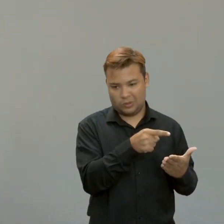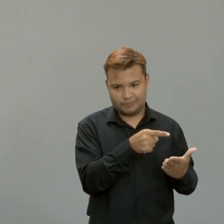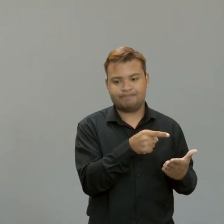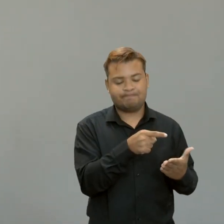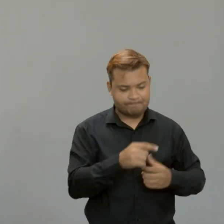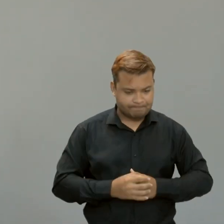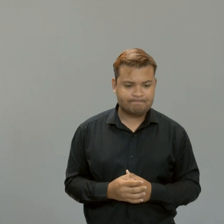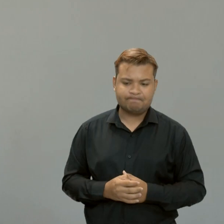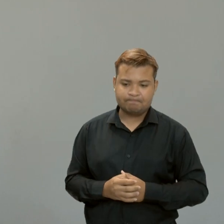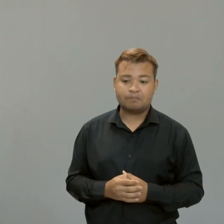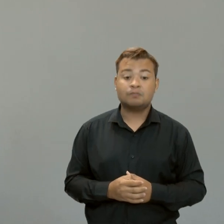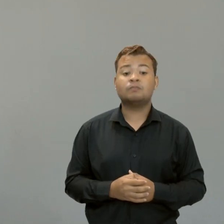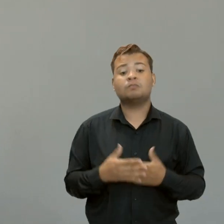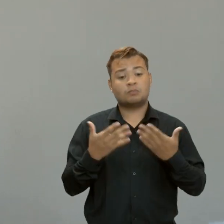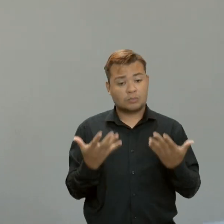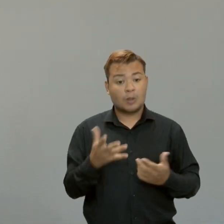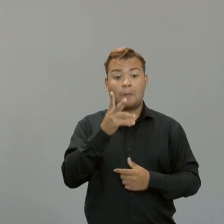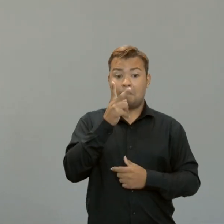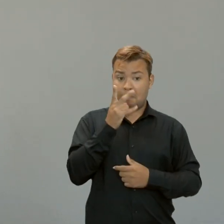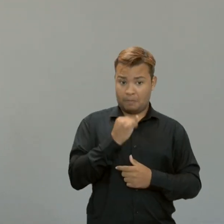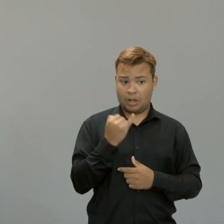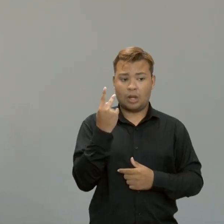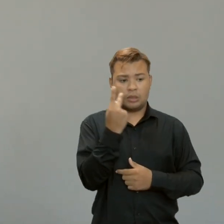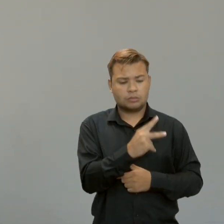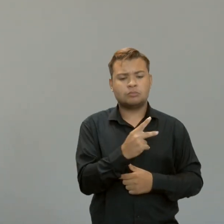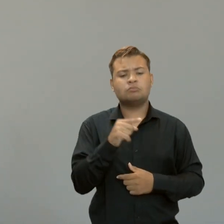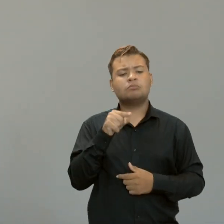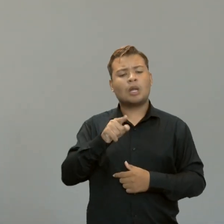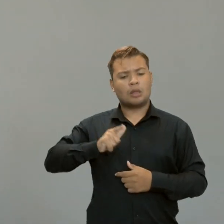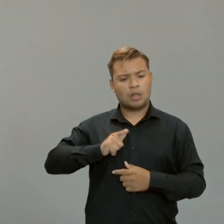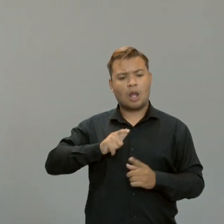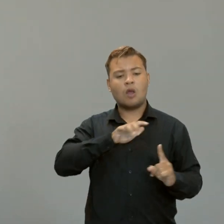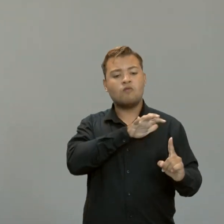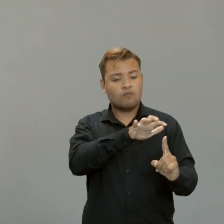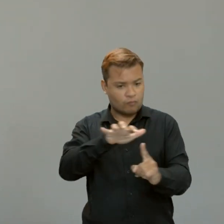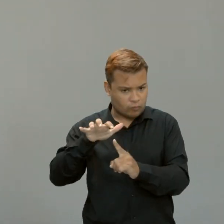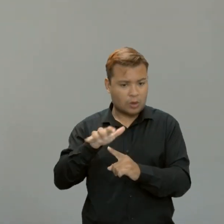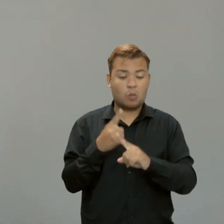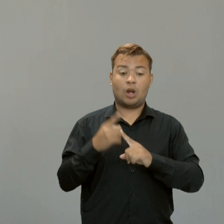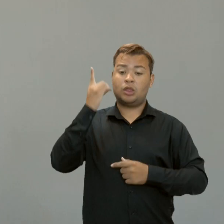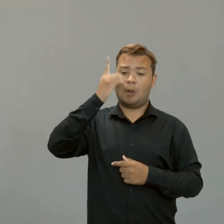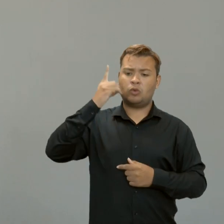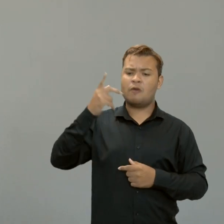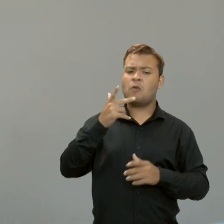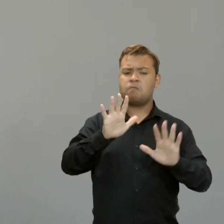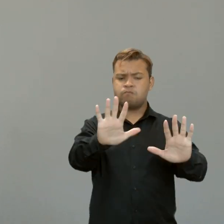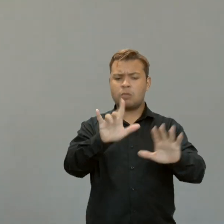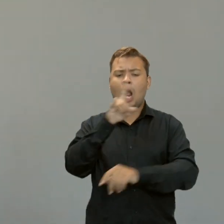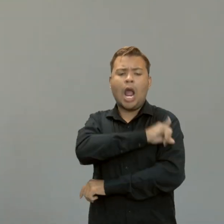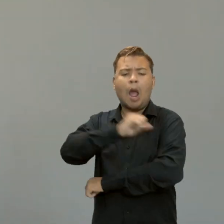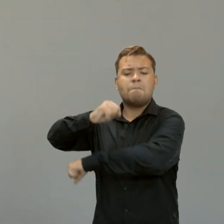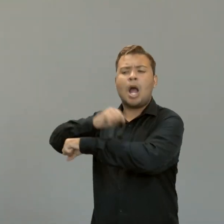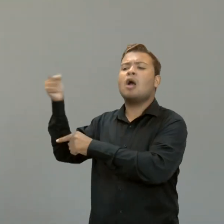E nesse momento o pai, usando da sua influência como deputado, pede que venha uma banca do Rio de Janeiro para poder avaliá-la.